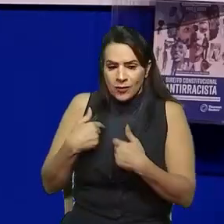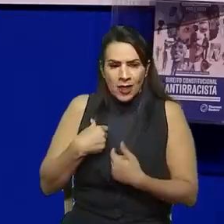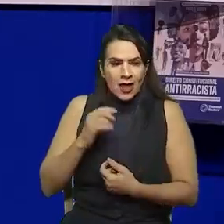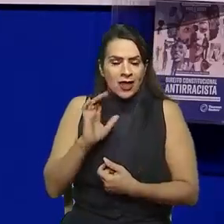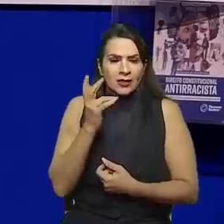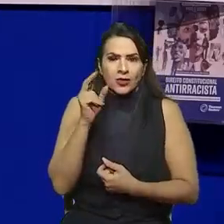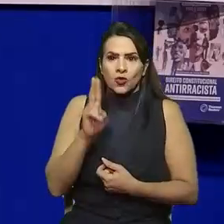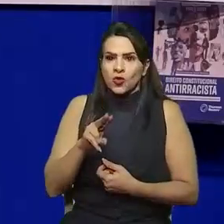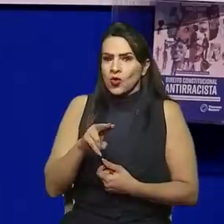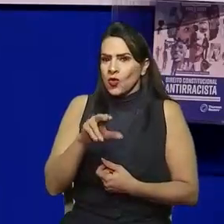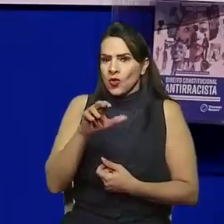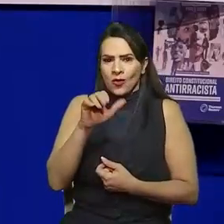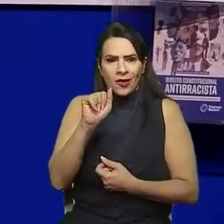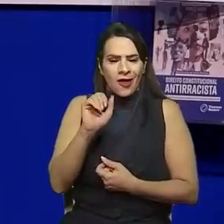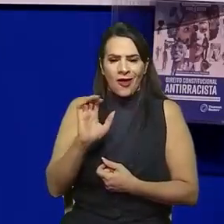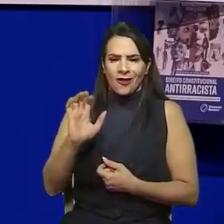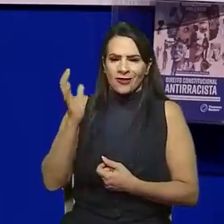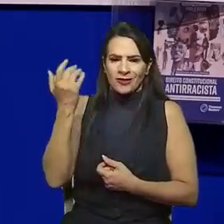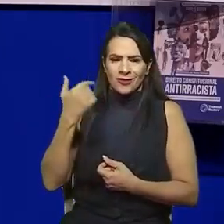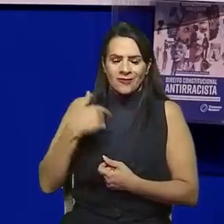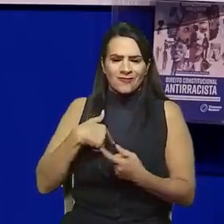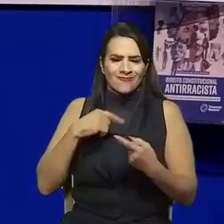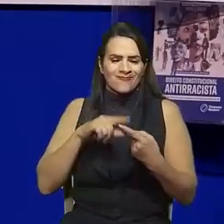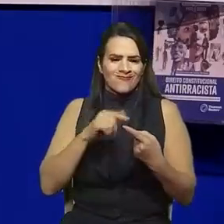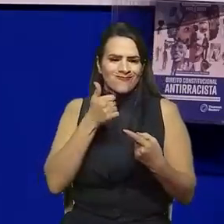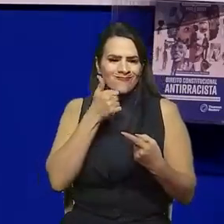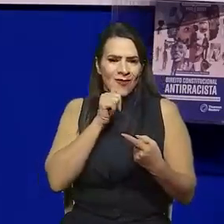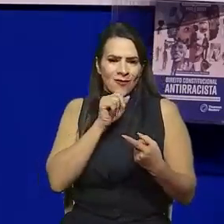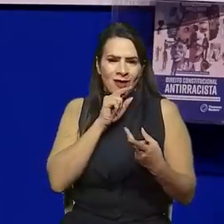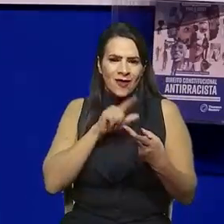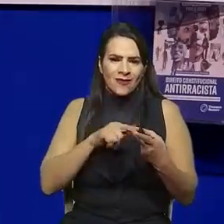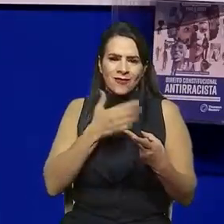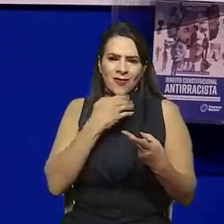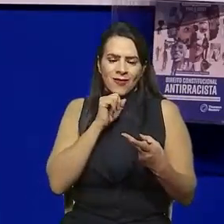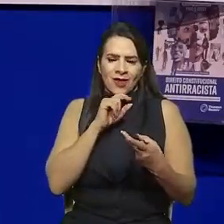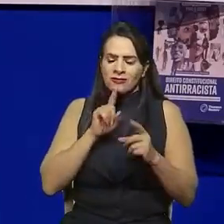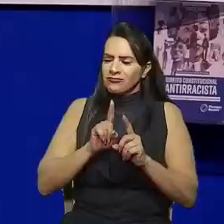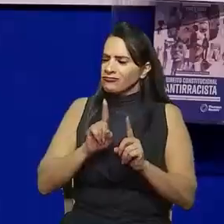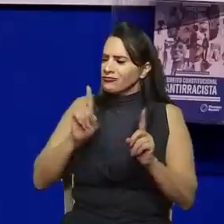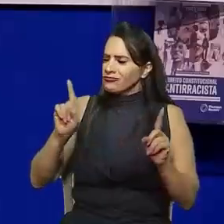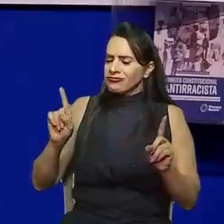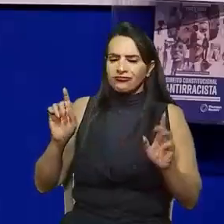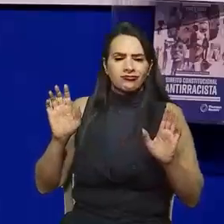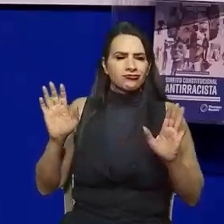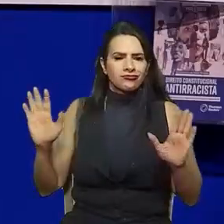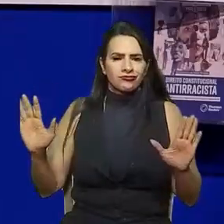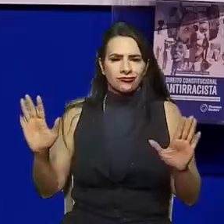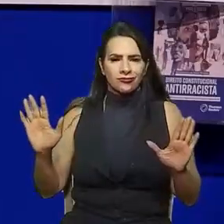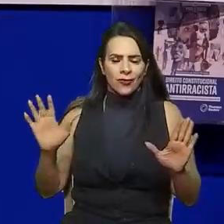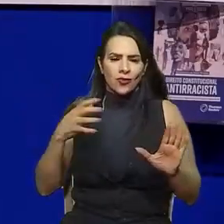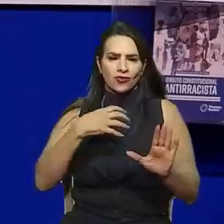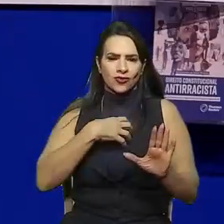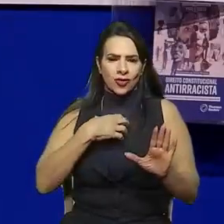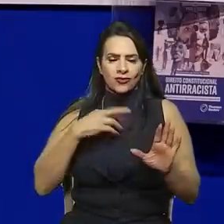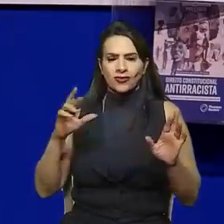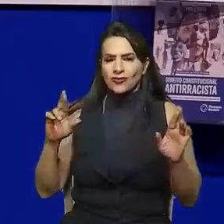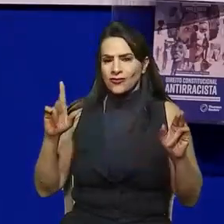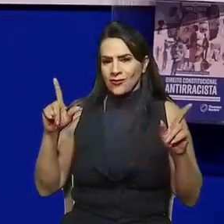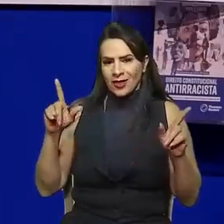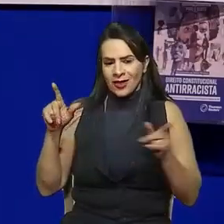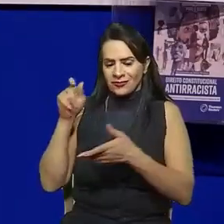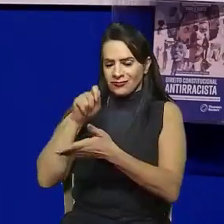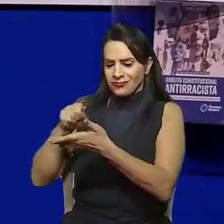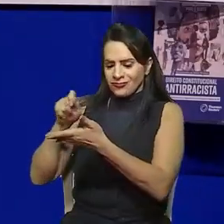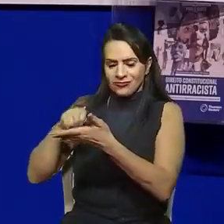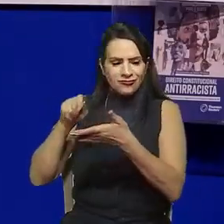Papai e mamãe era cada um num canto e cada um com seu estilo, sua maneira e tal.